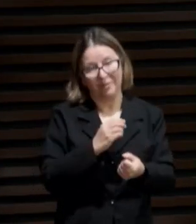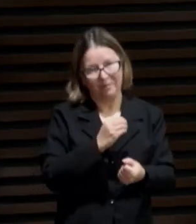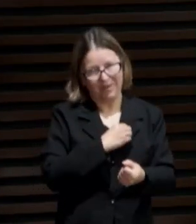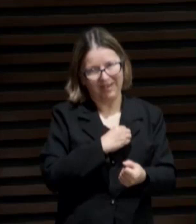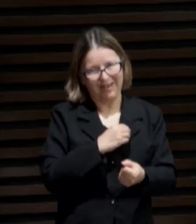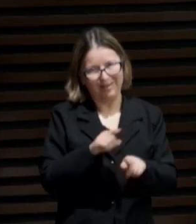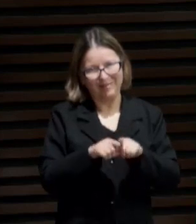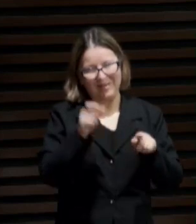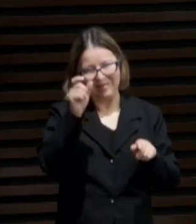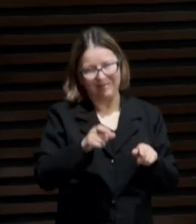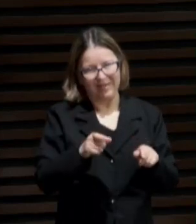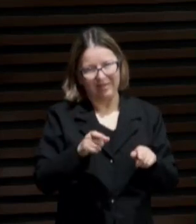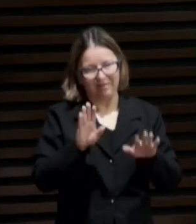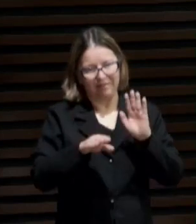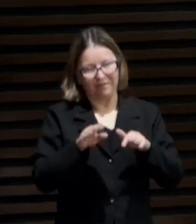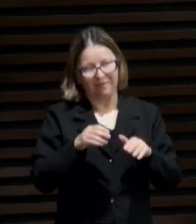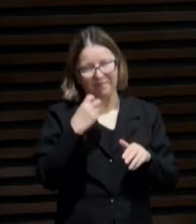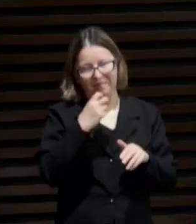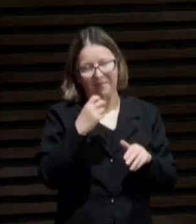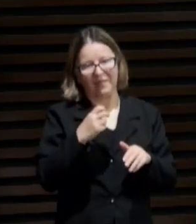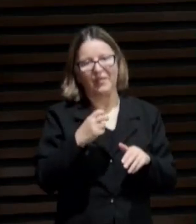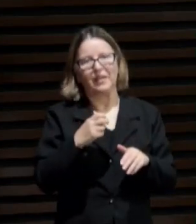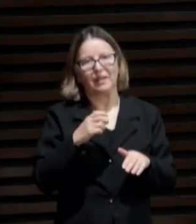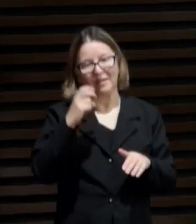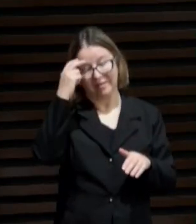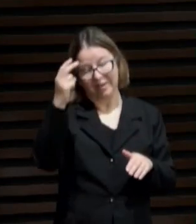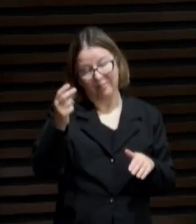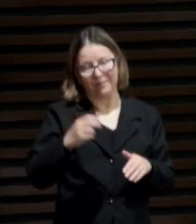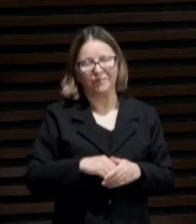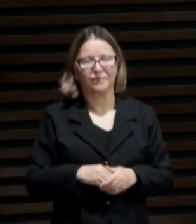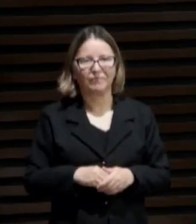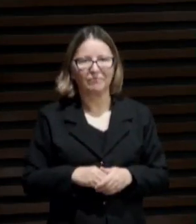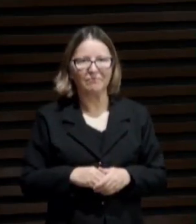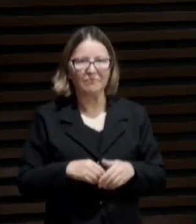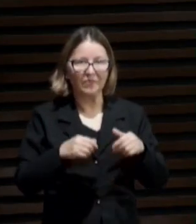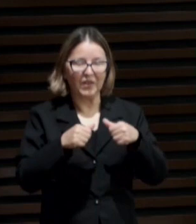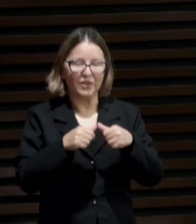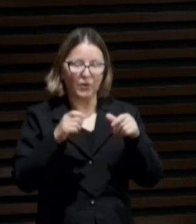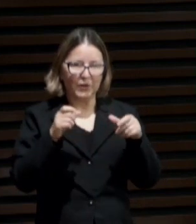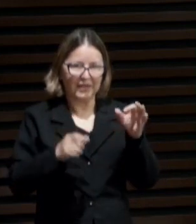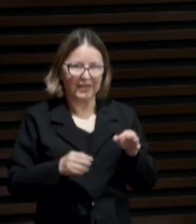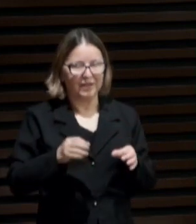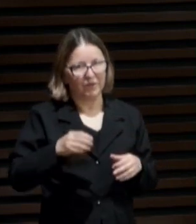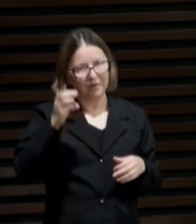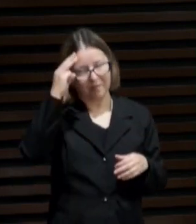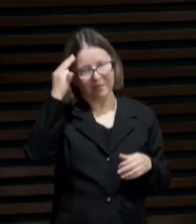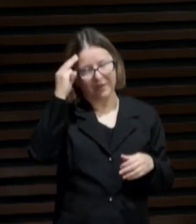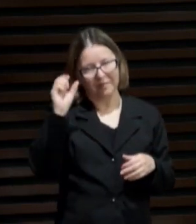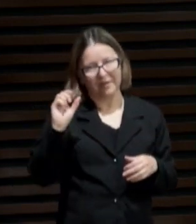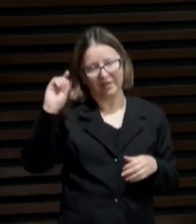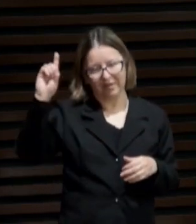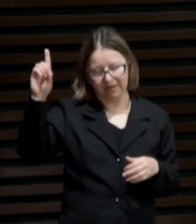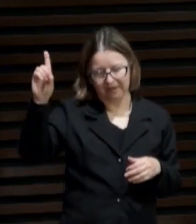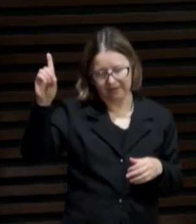prudente. Estou certo de que meditar sobre esse assunto na palavra de Deus, por um lado, irá nos mostrar o quão longe estamos